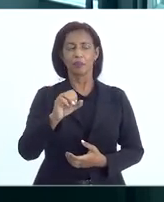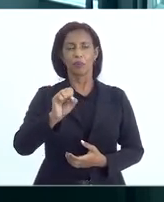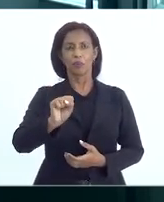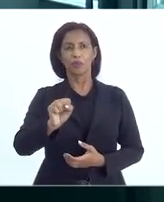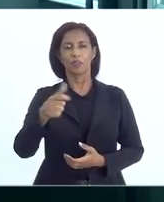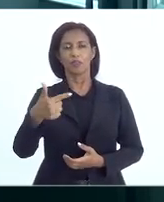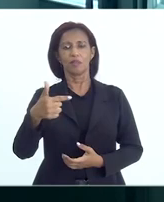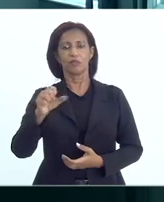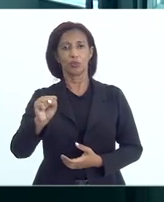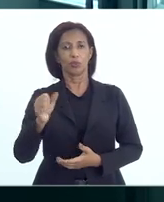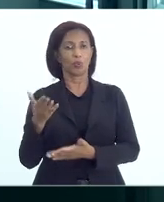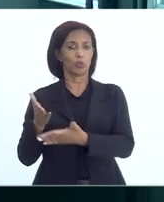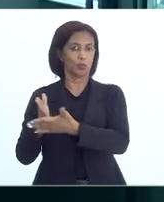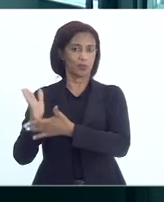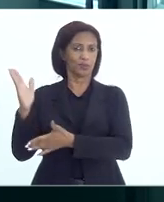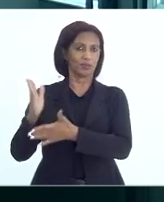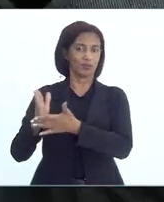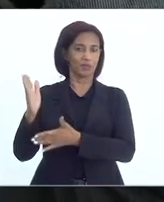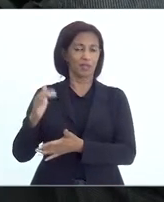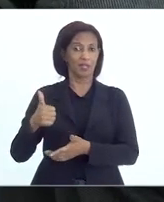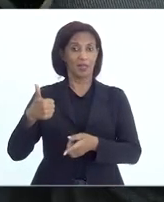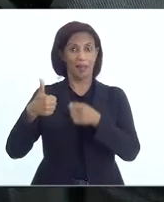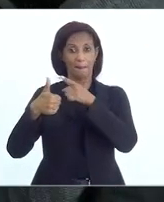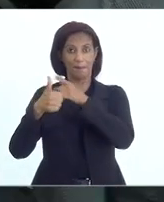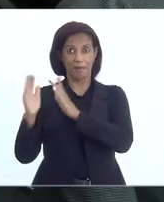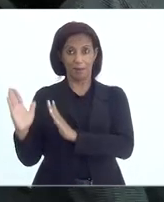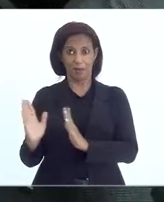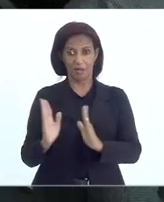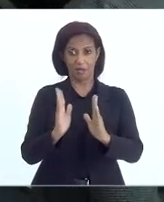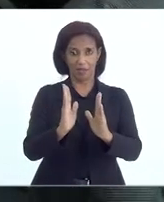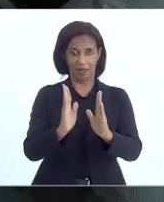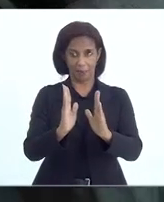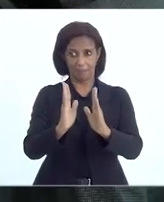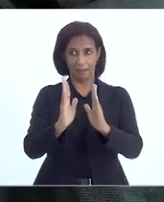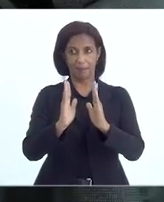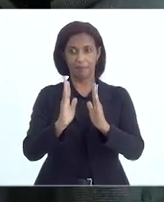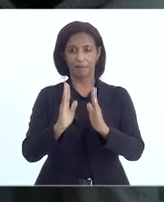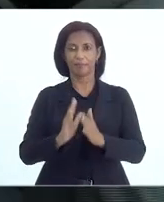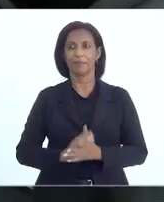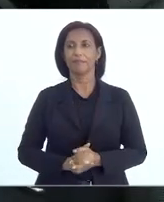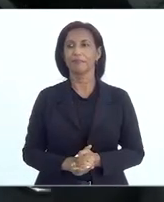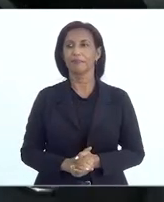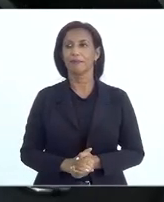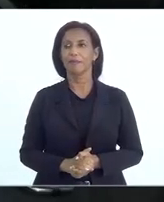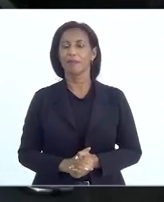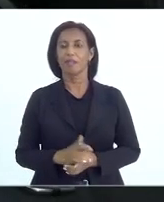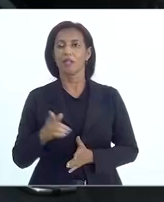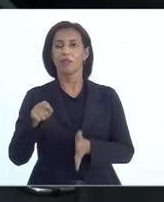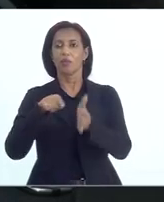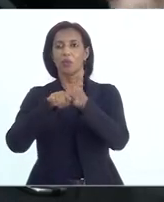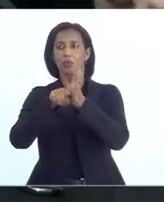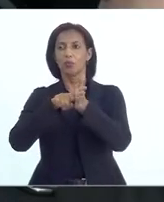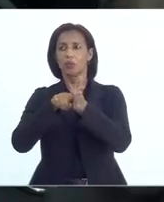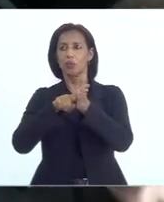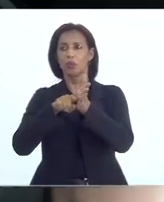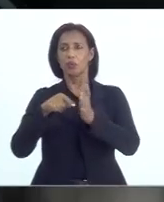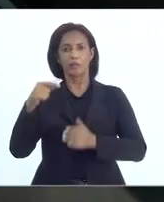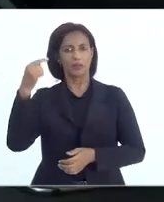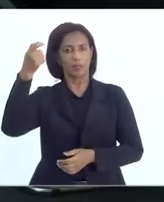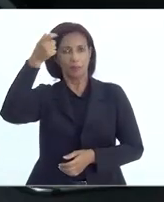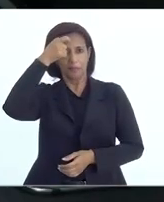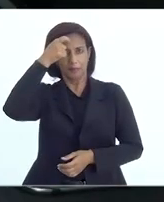10.828 aprovados na primeira etapa voltando o primeiro slide ali que foi no exame intelectual